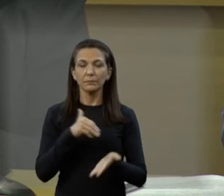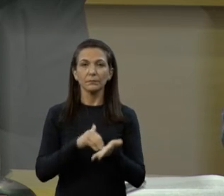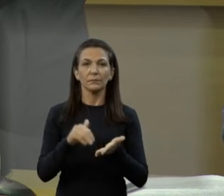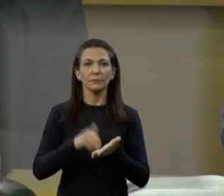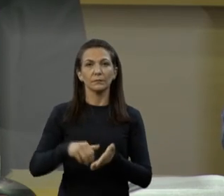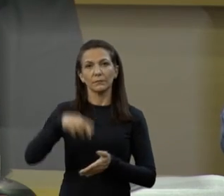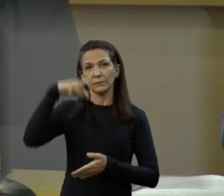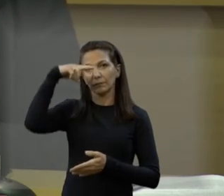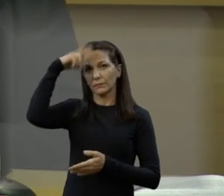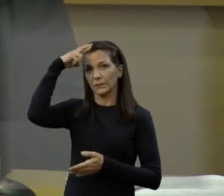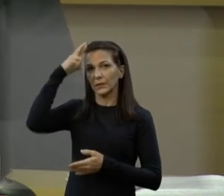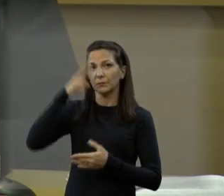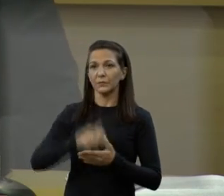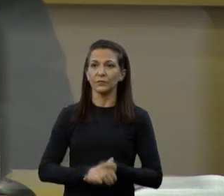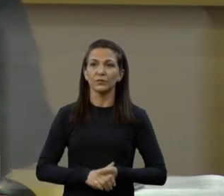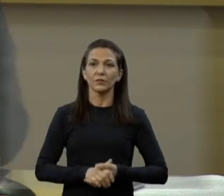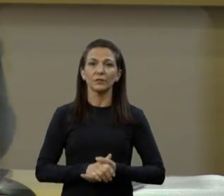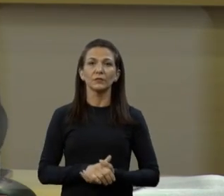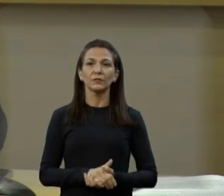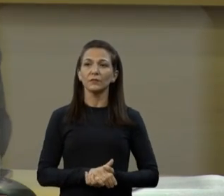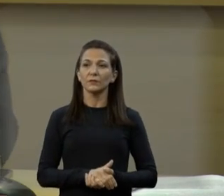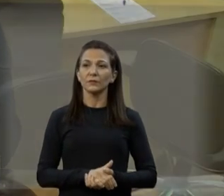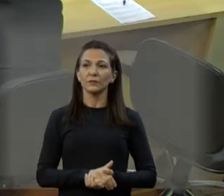secretário Vereador Raphael Duarte